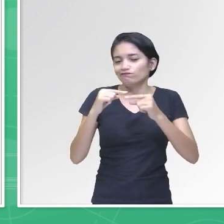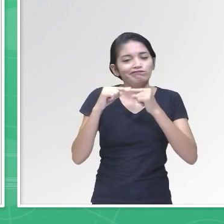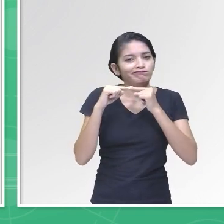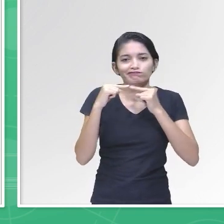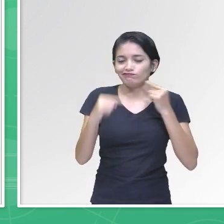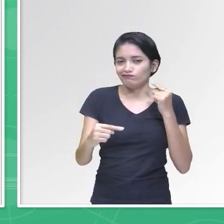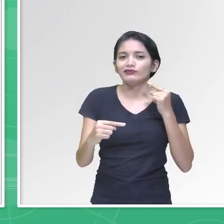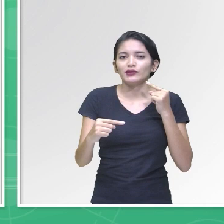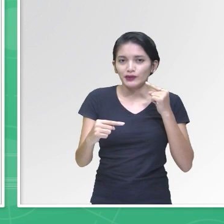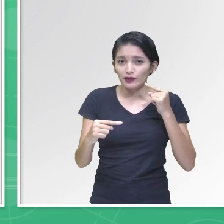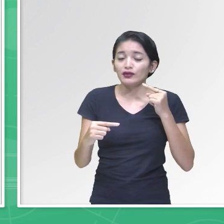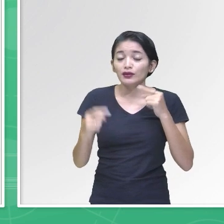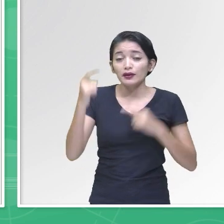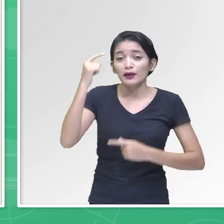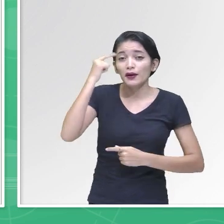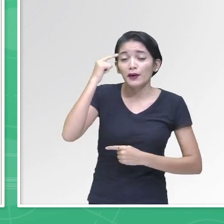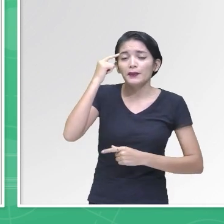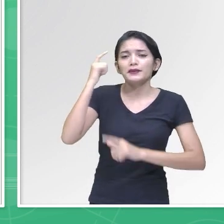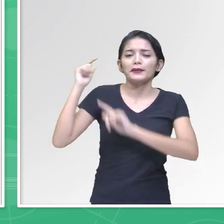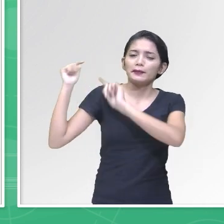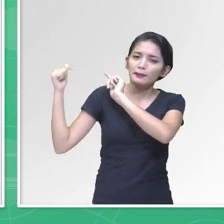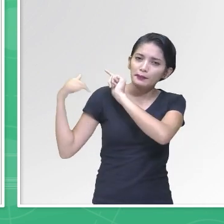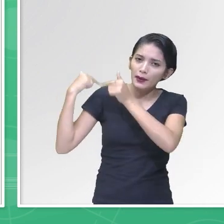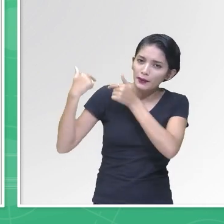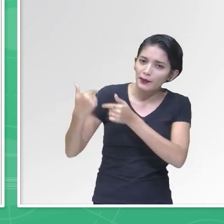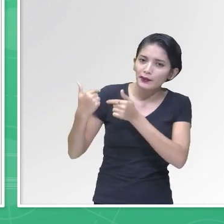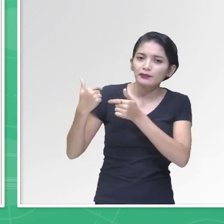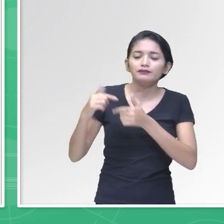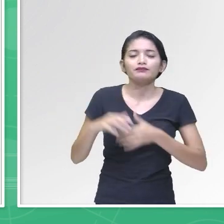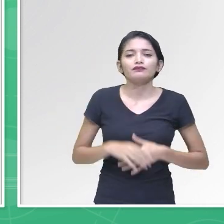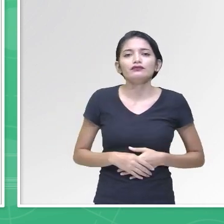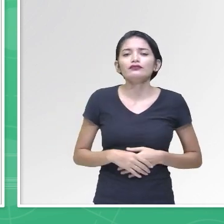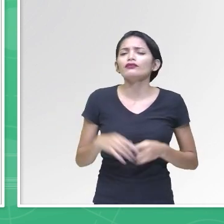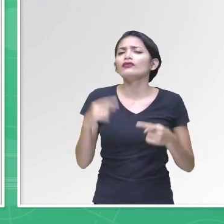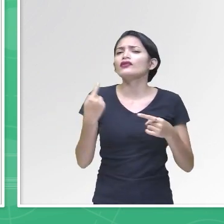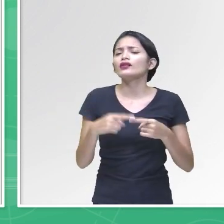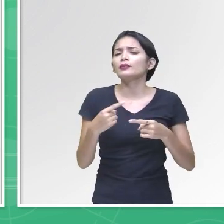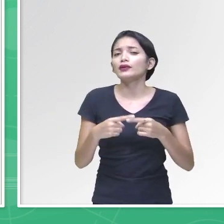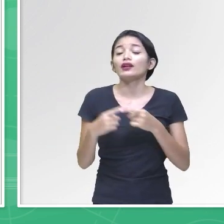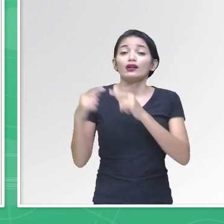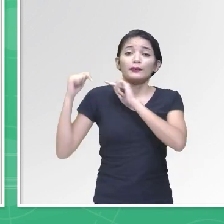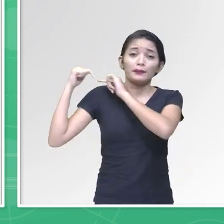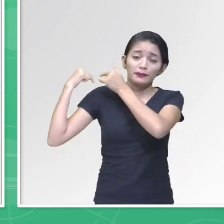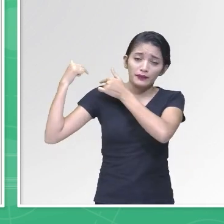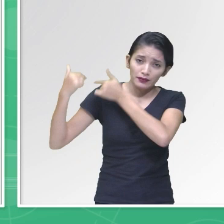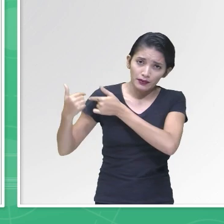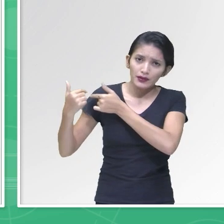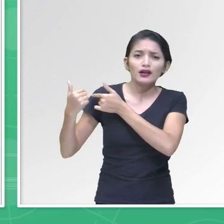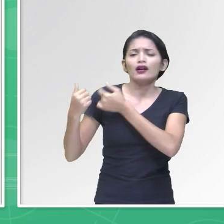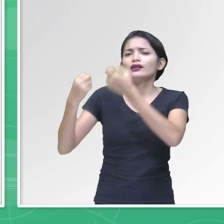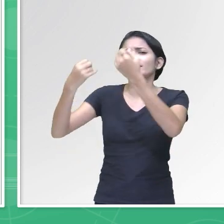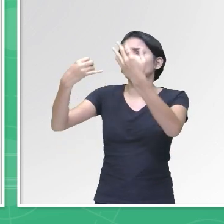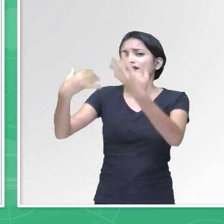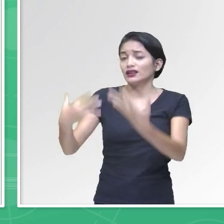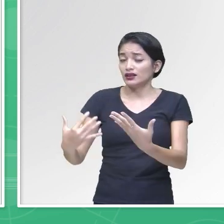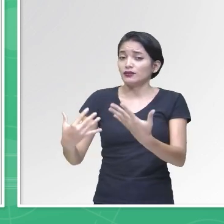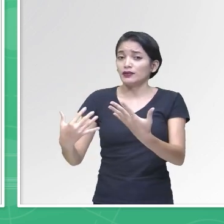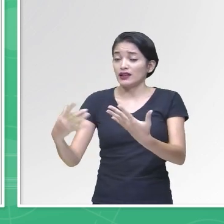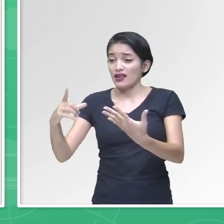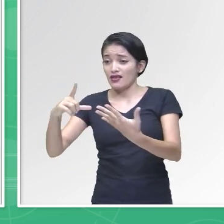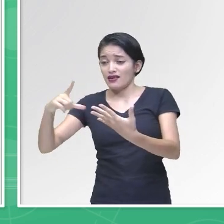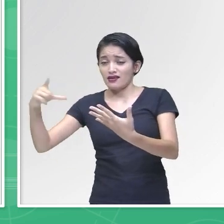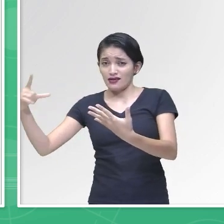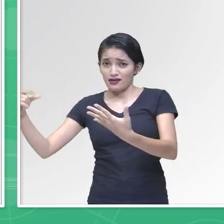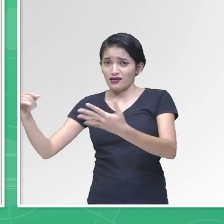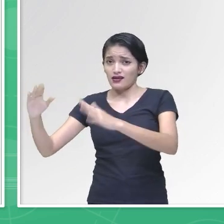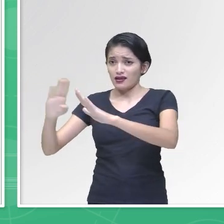à perspectiva tradicional. Por quê? A tradicional diz que a saída da